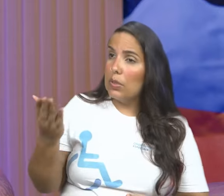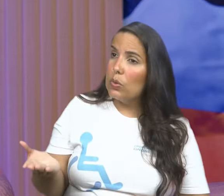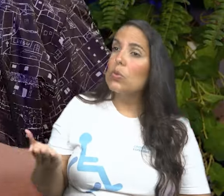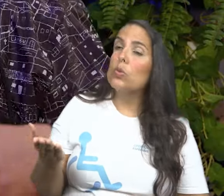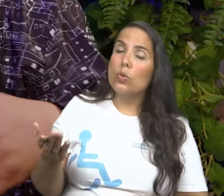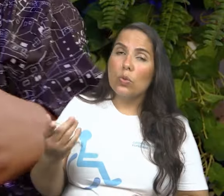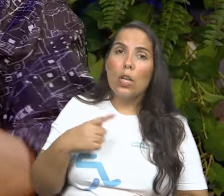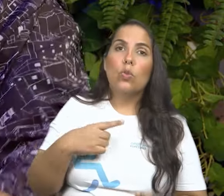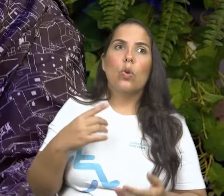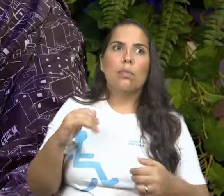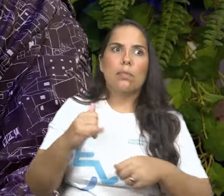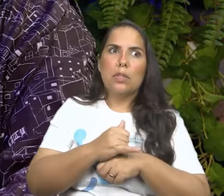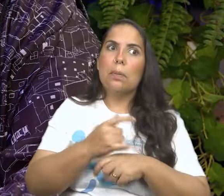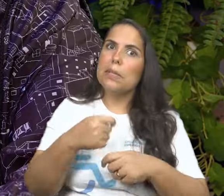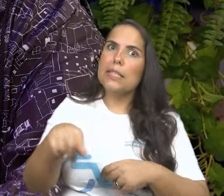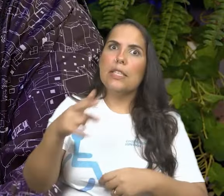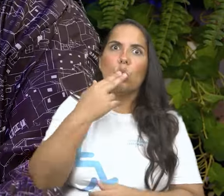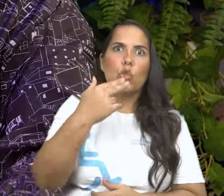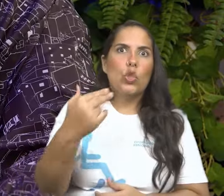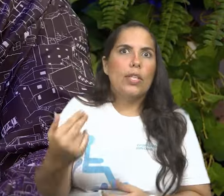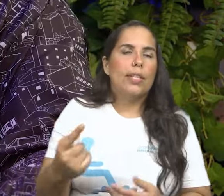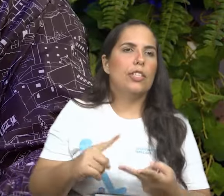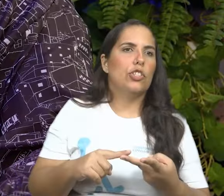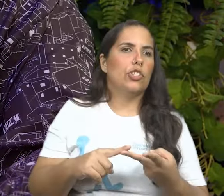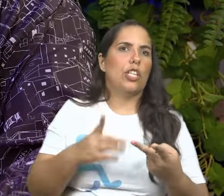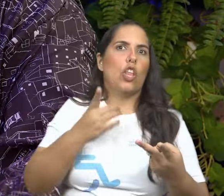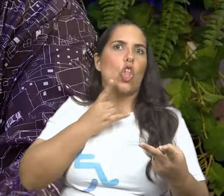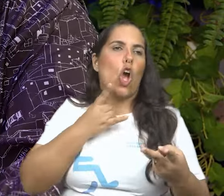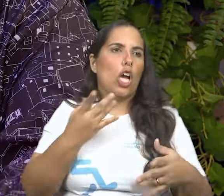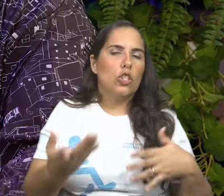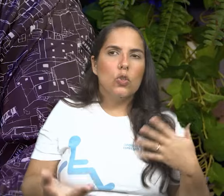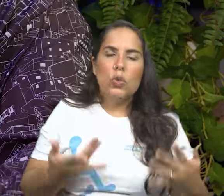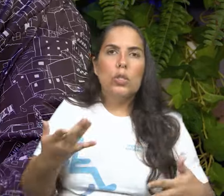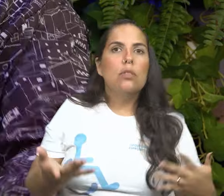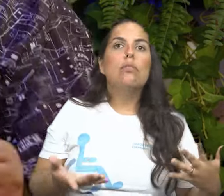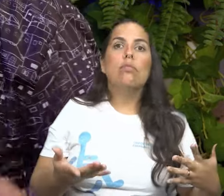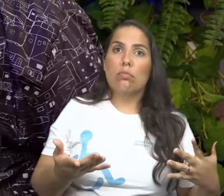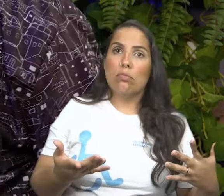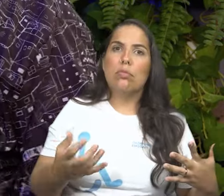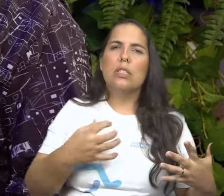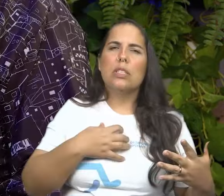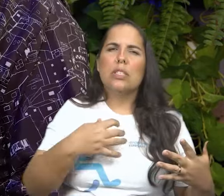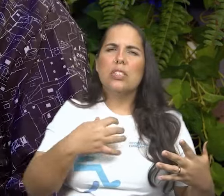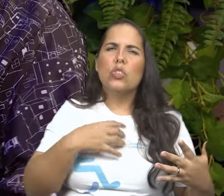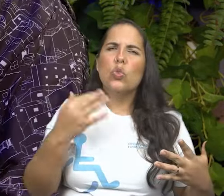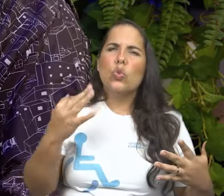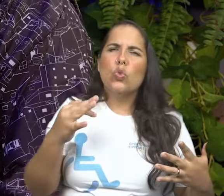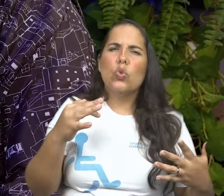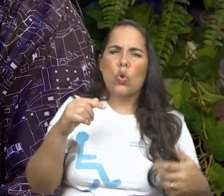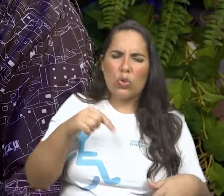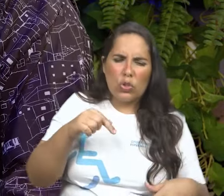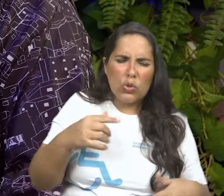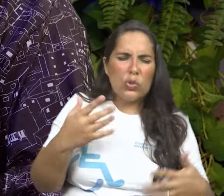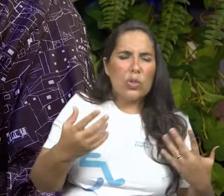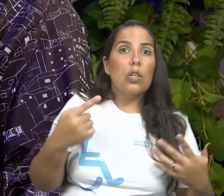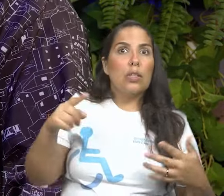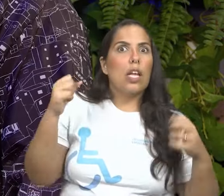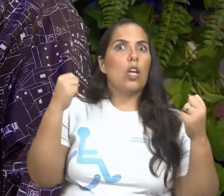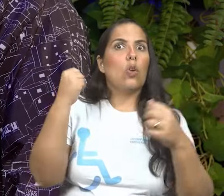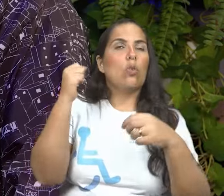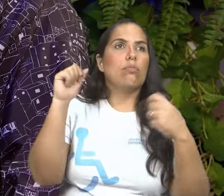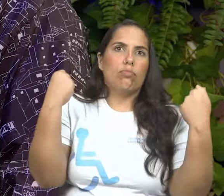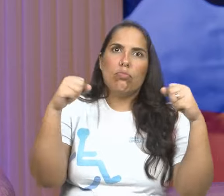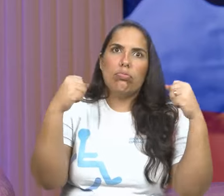aumentando de peso eu tenho que ir na Nutri eu tenho que ir na minha endócrino sabe eu S sentindo uma dor no joelho eu tenho que ir num